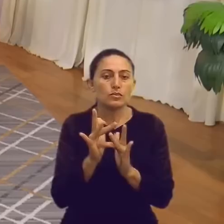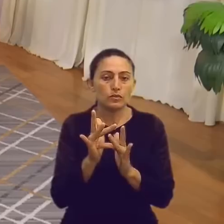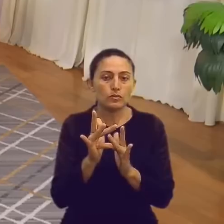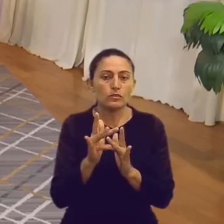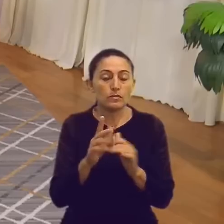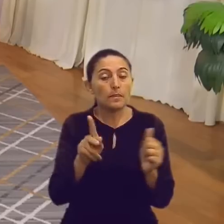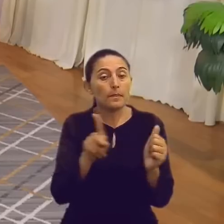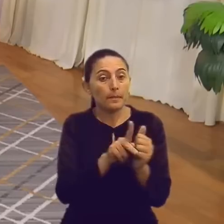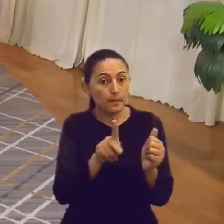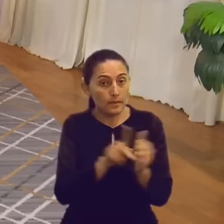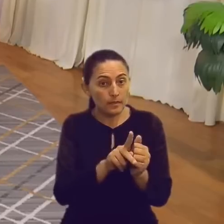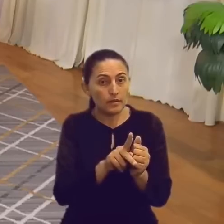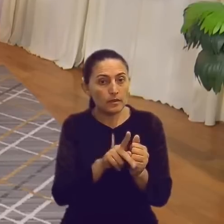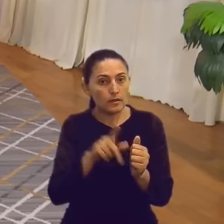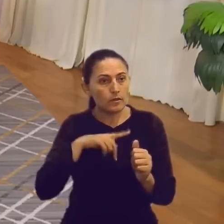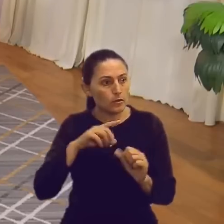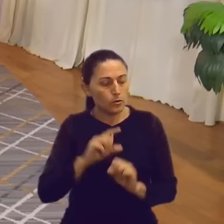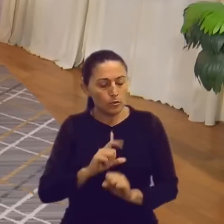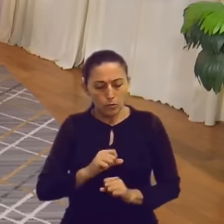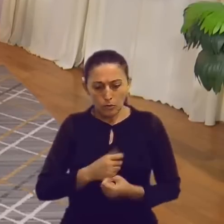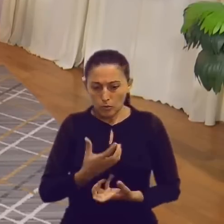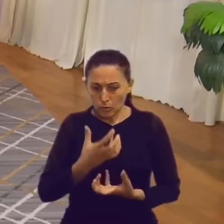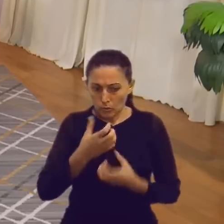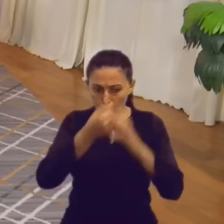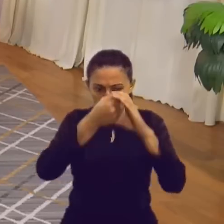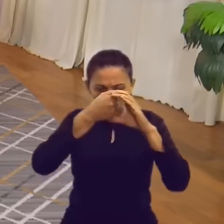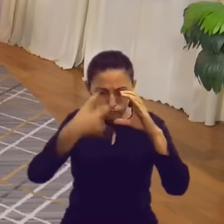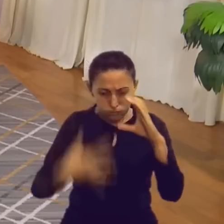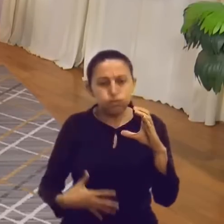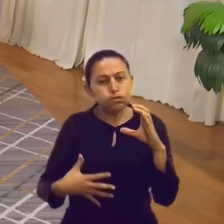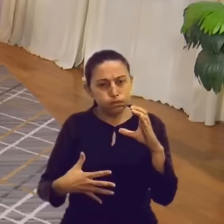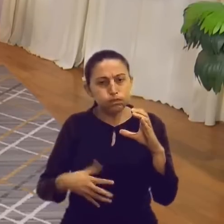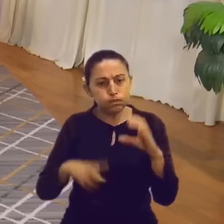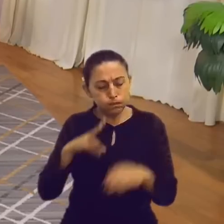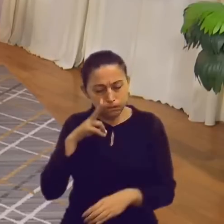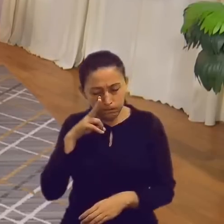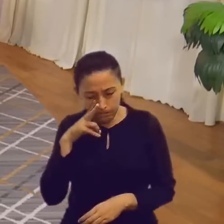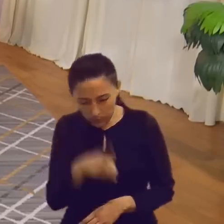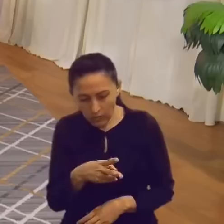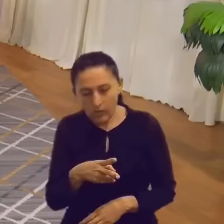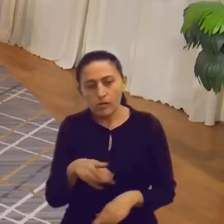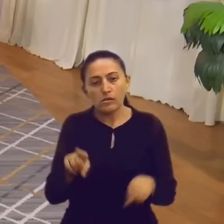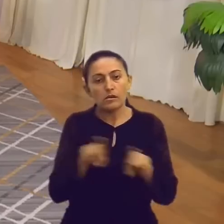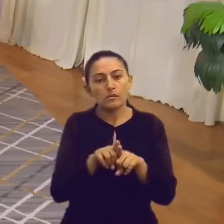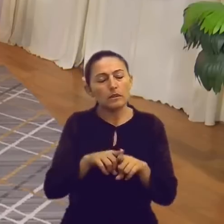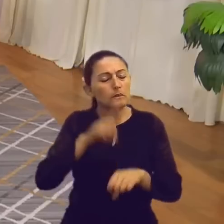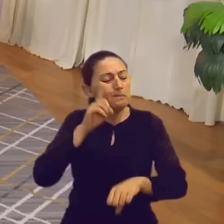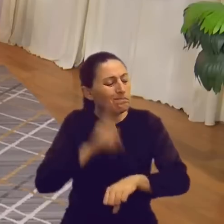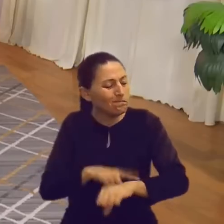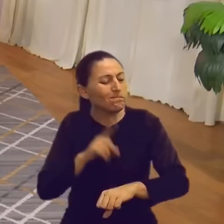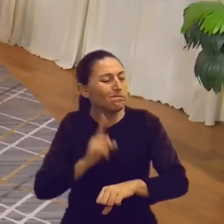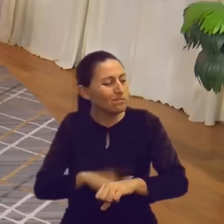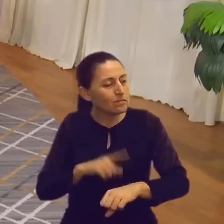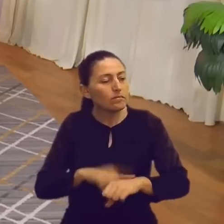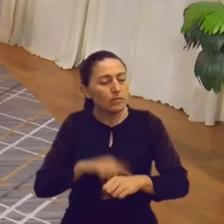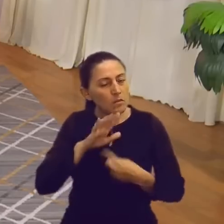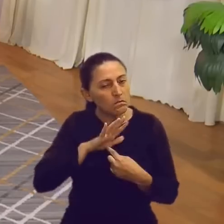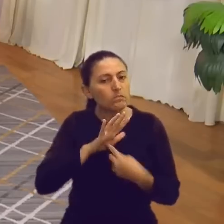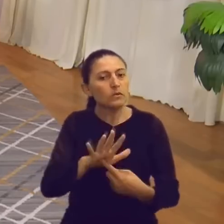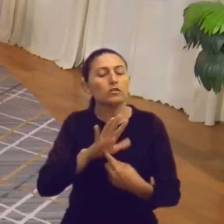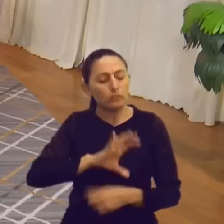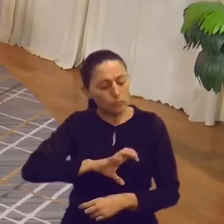Pedro tem um gênio muito forte e vários momentos ele demonstrava a sua